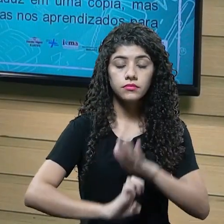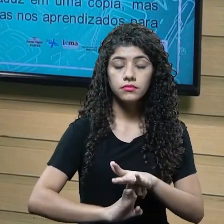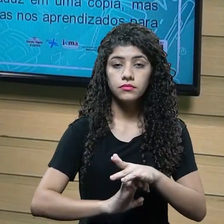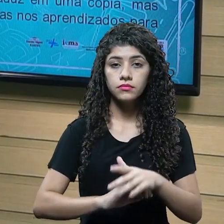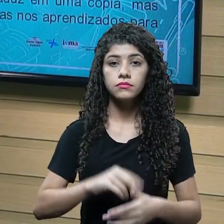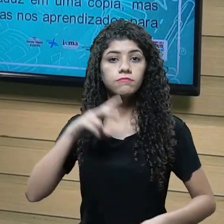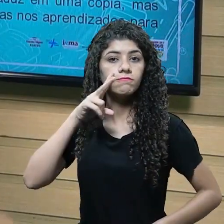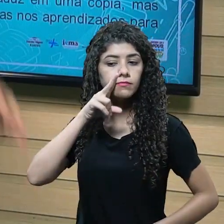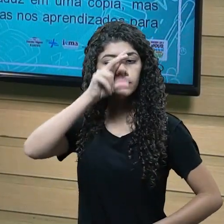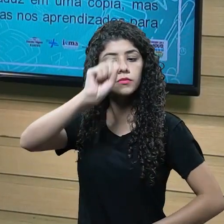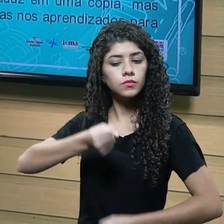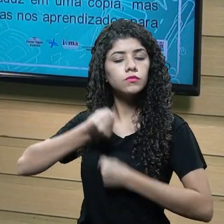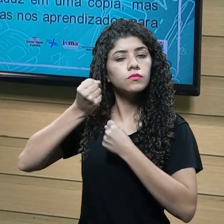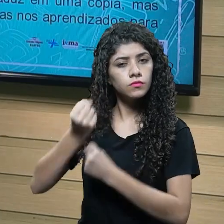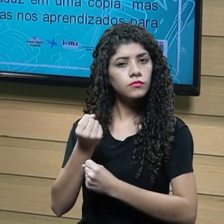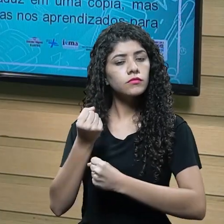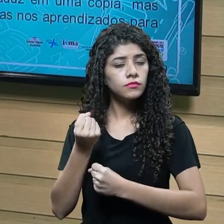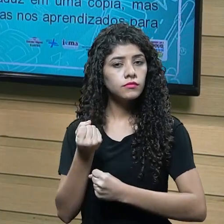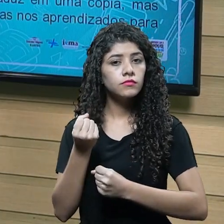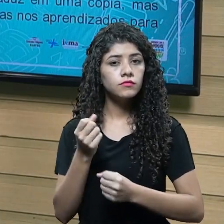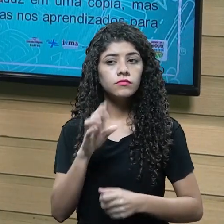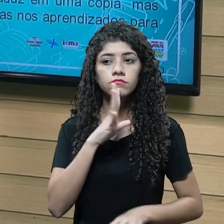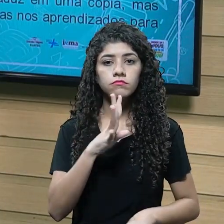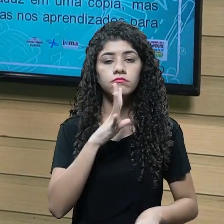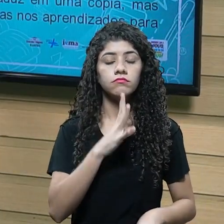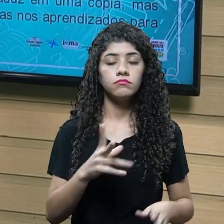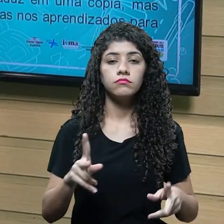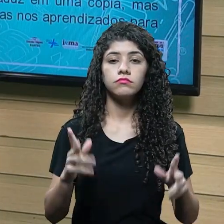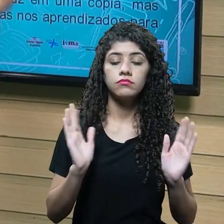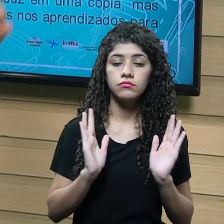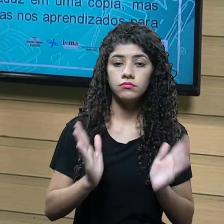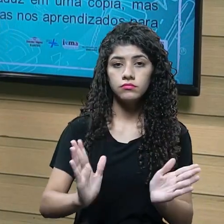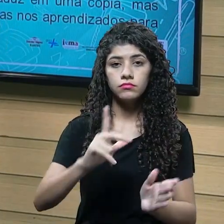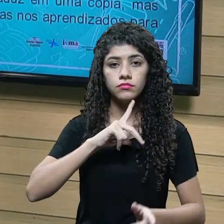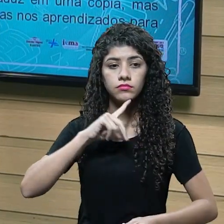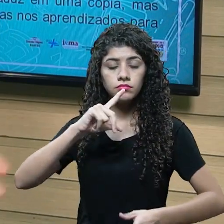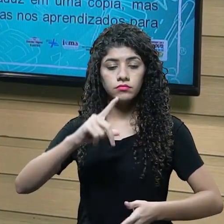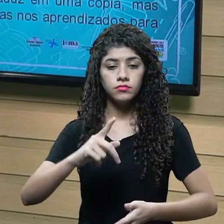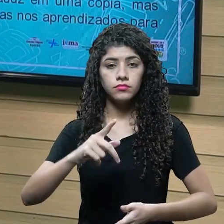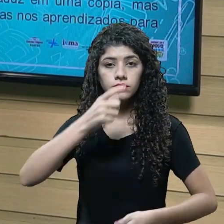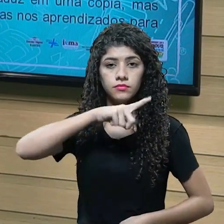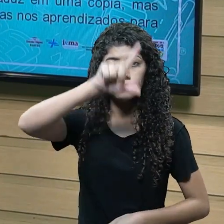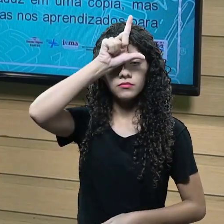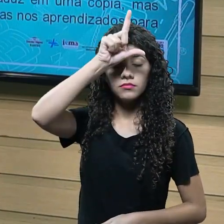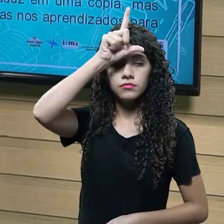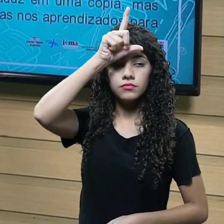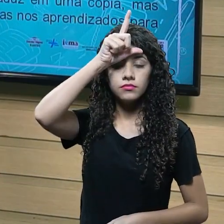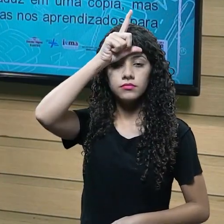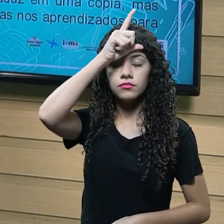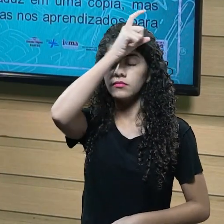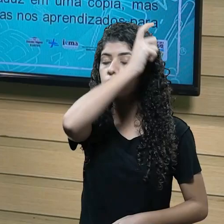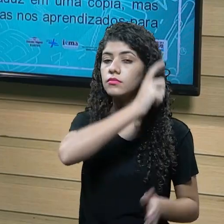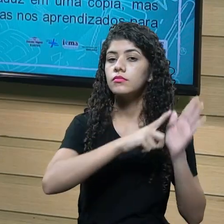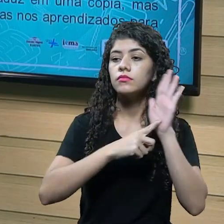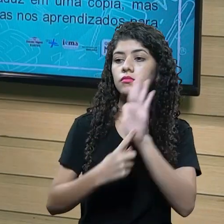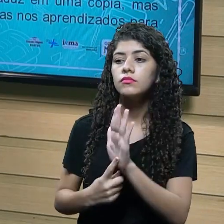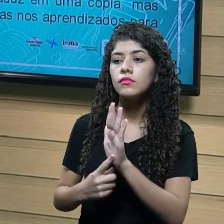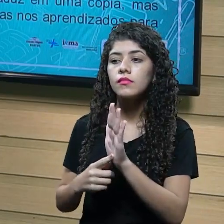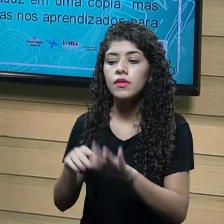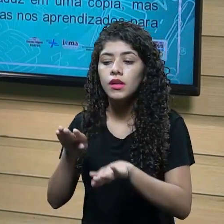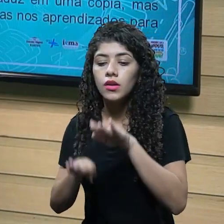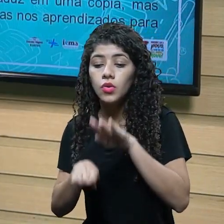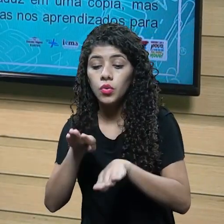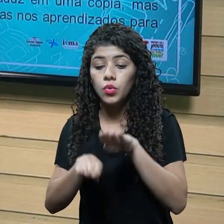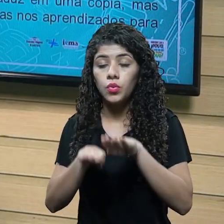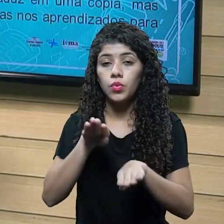em setores, que são aquelas que encabeçam o setor, o comércio, como referência para poder me tornar competitiva a elas.